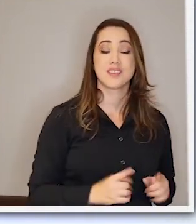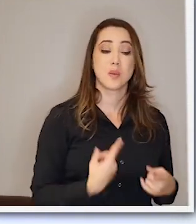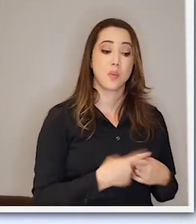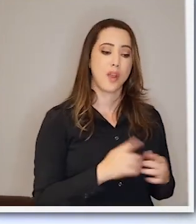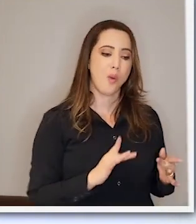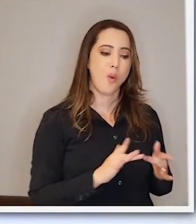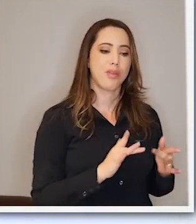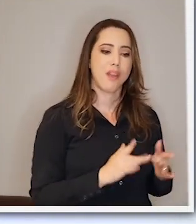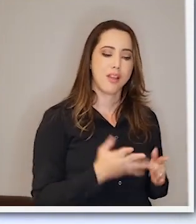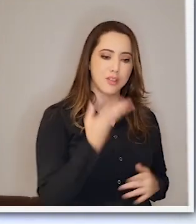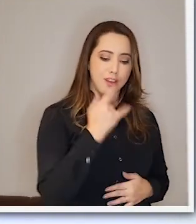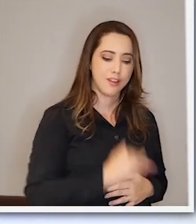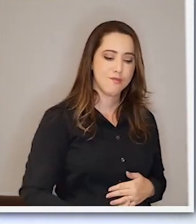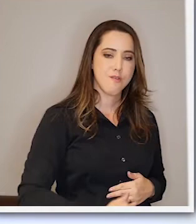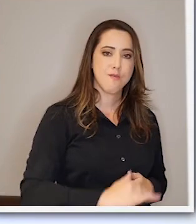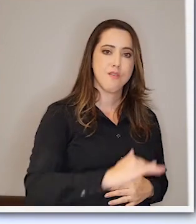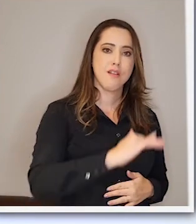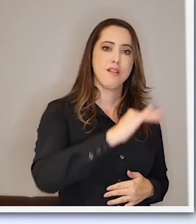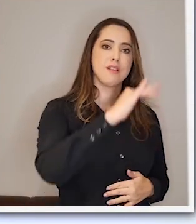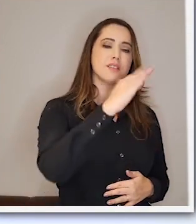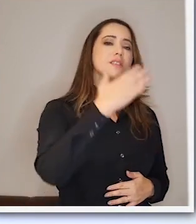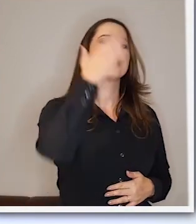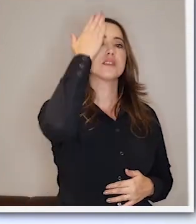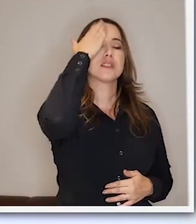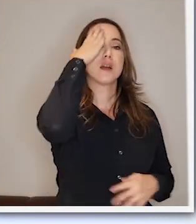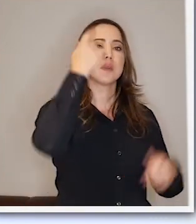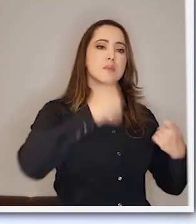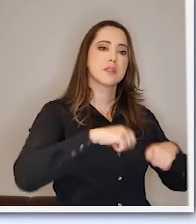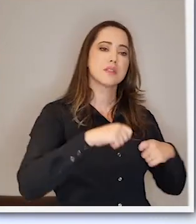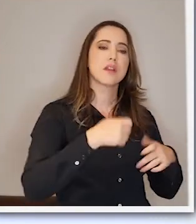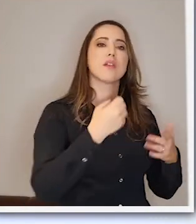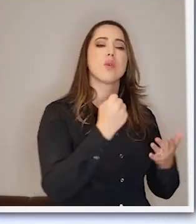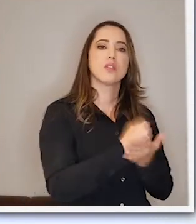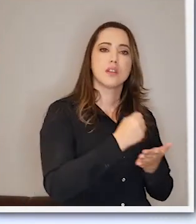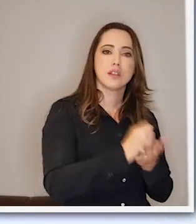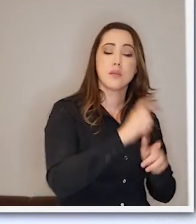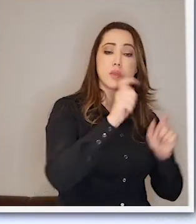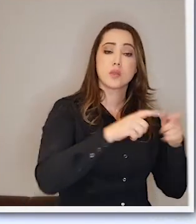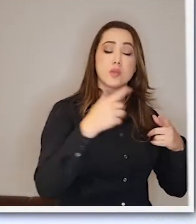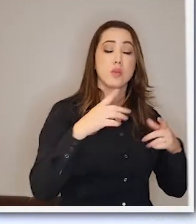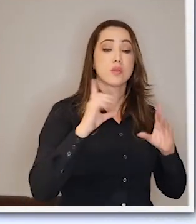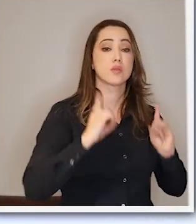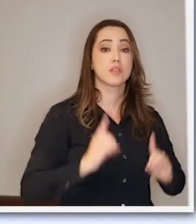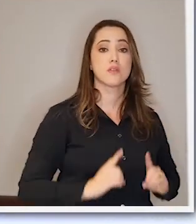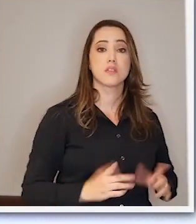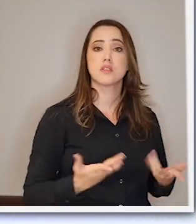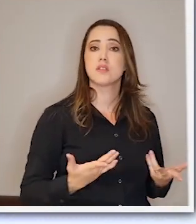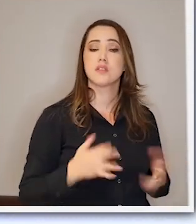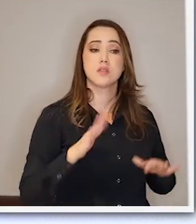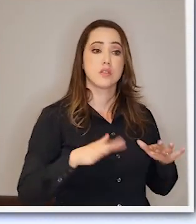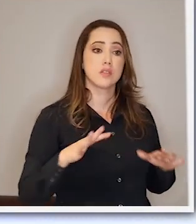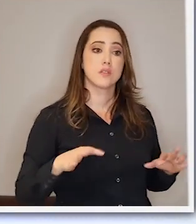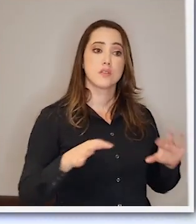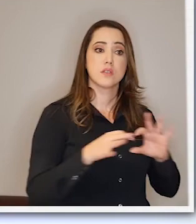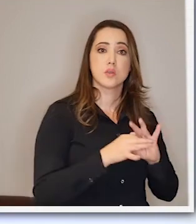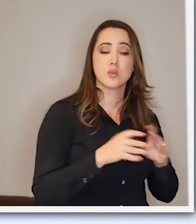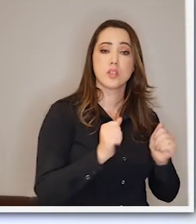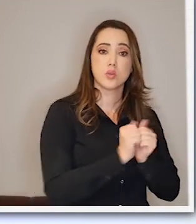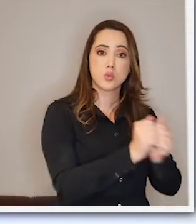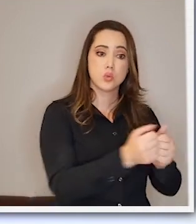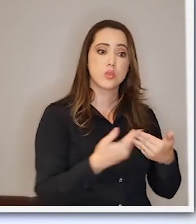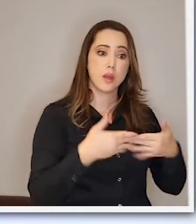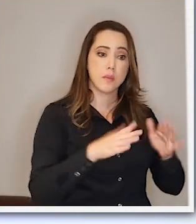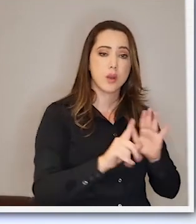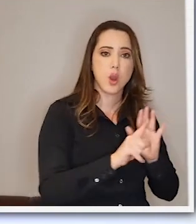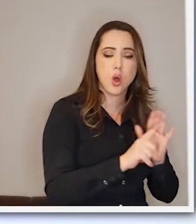jamais venham discriminar ou preconceituar qualquer pessoa com deficiência. E se eles forem proprietários de alguma coisa, eles sabem que